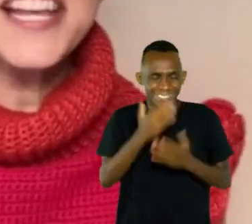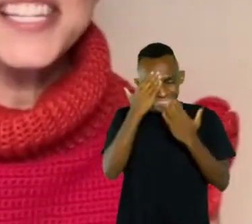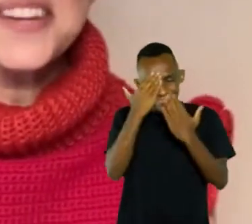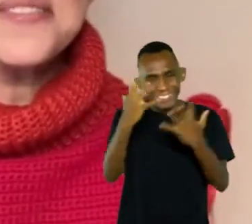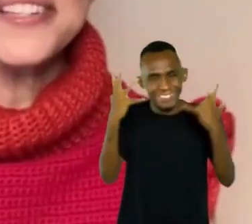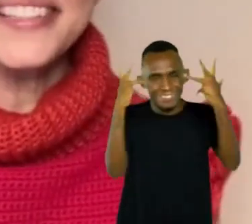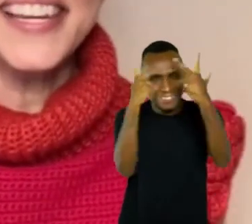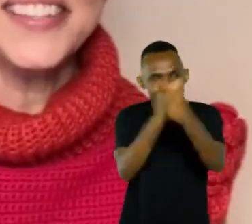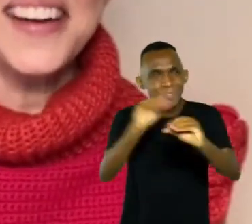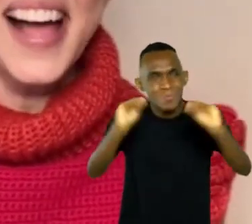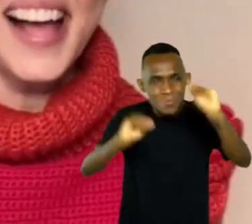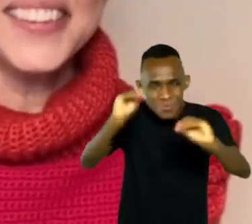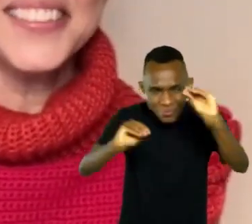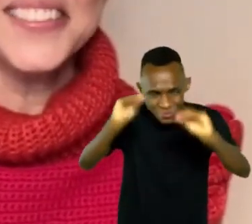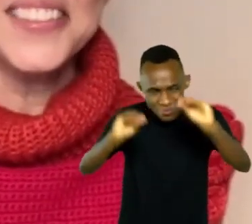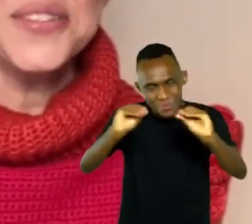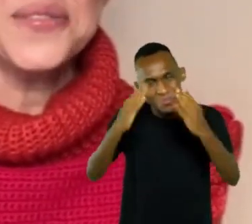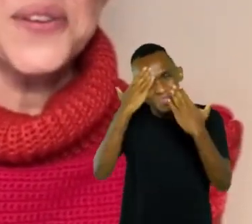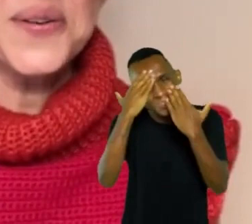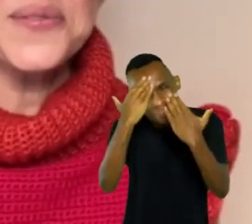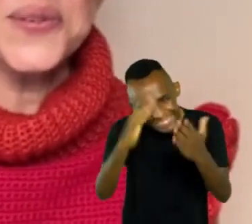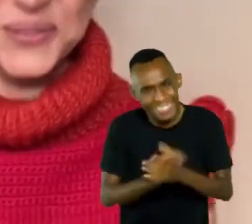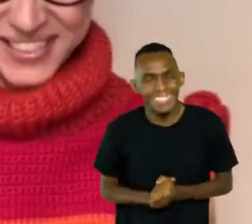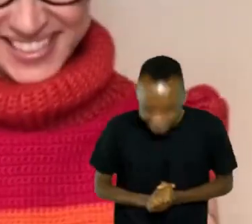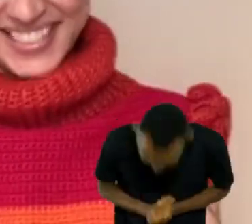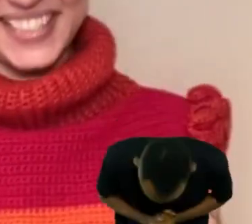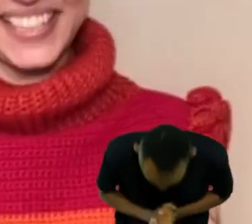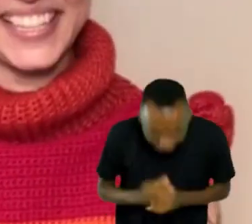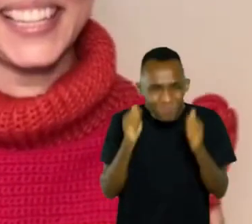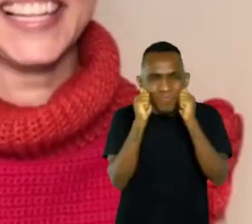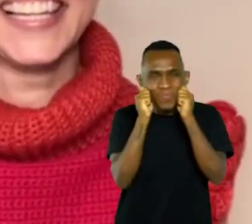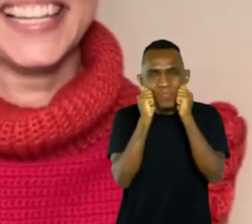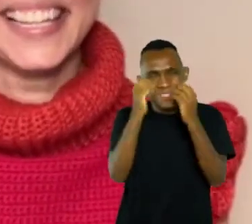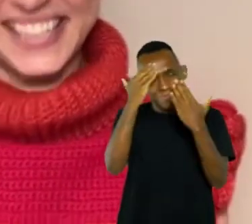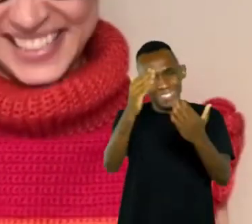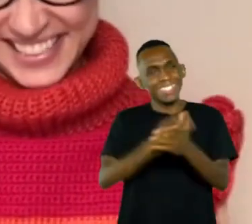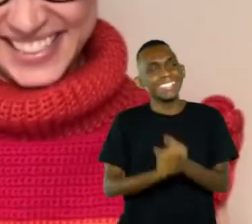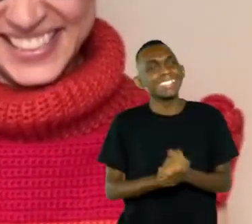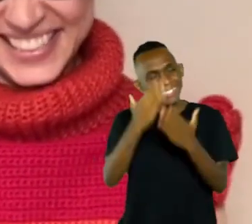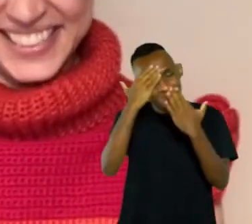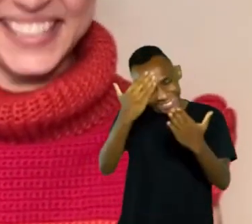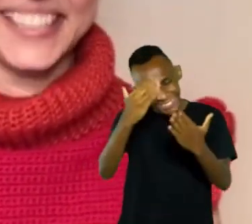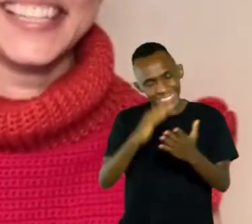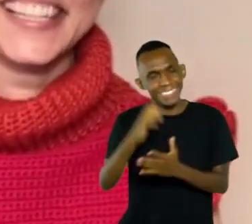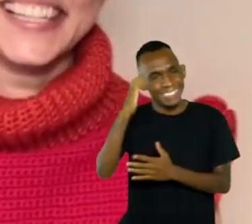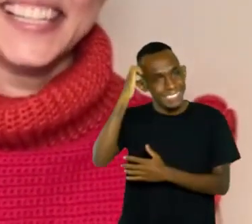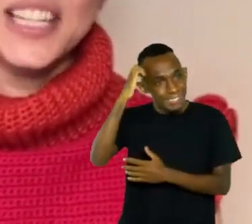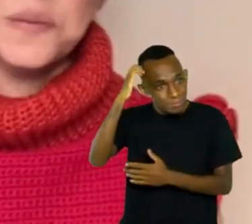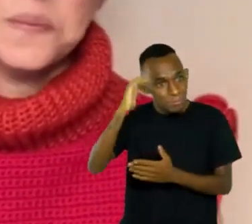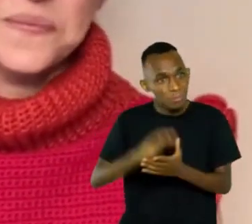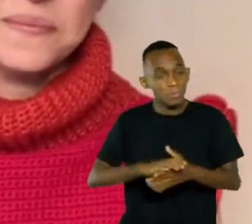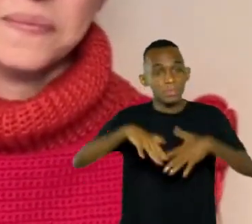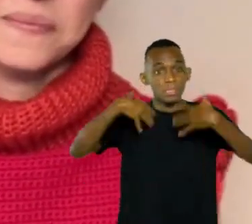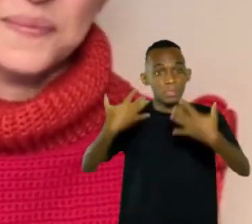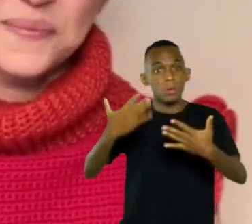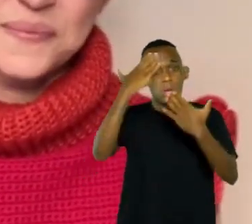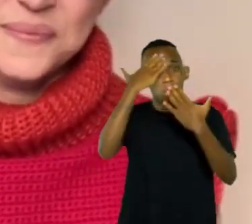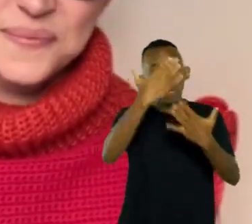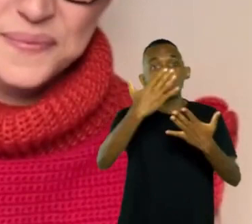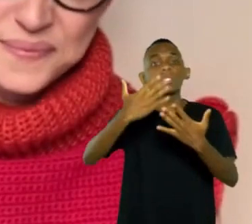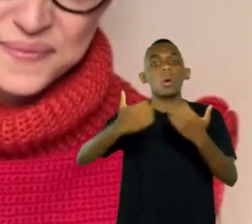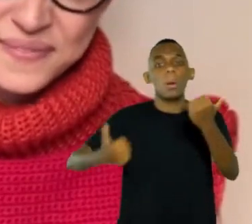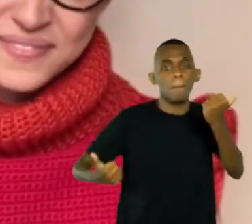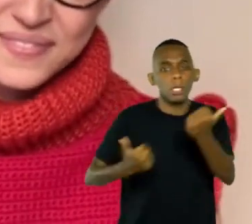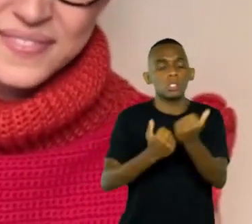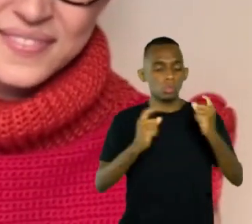Lindo! Beijinho em você, Eduardo! Muito fofo! Grata, Eduardo. Então, eu quero agradecer ao nosso patrocinador,